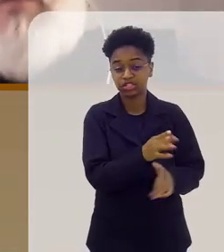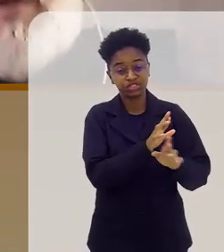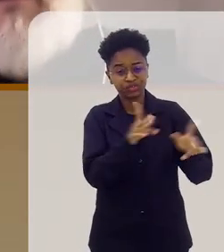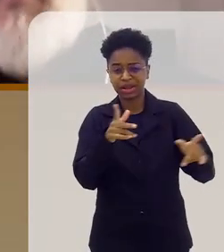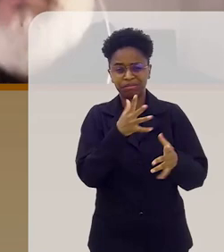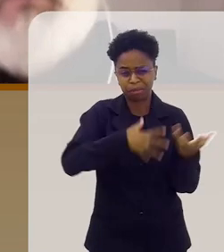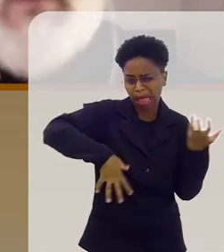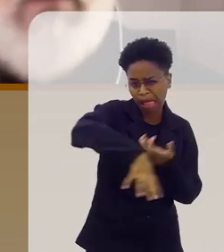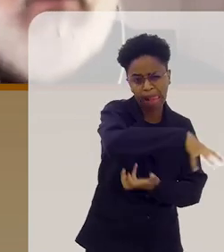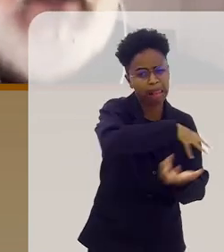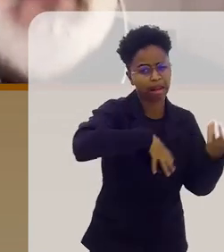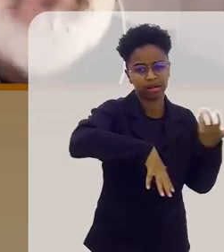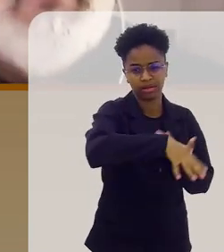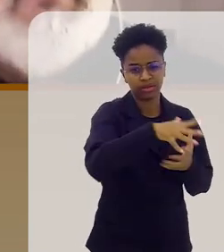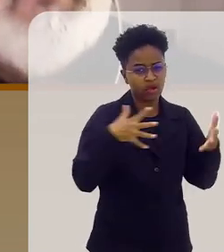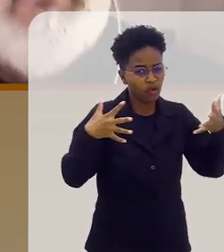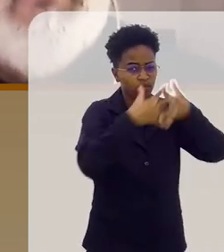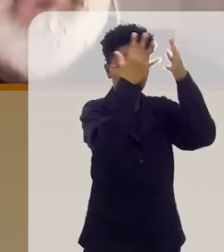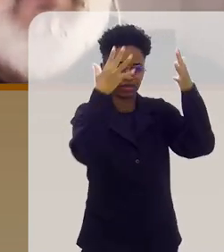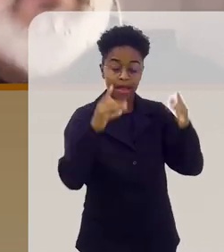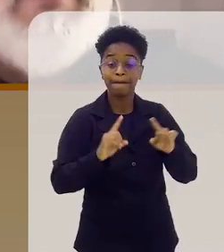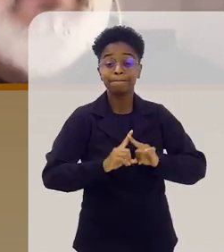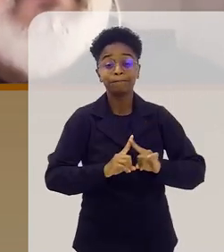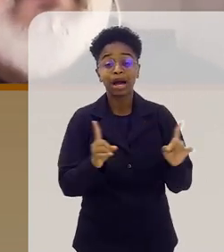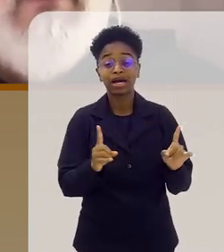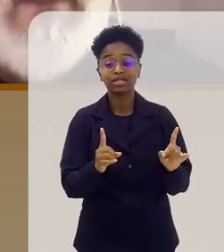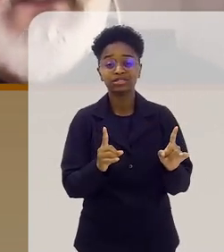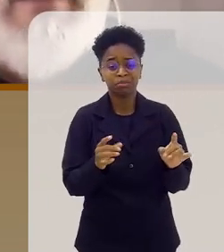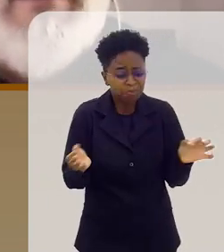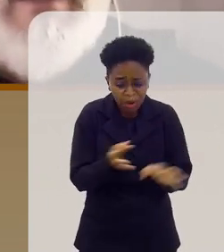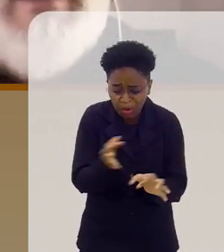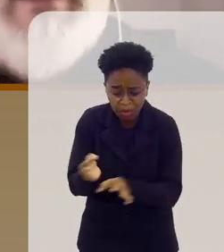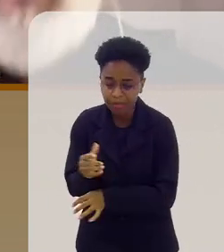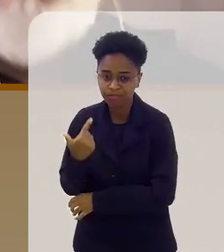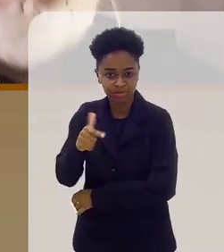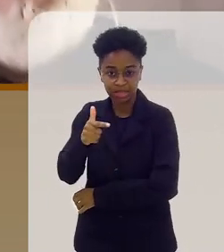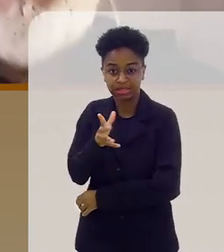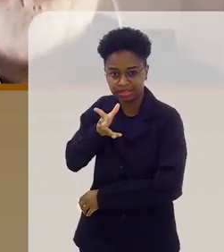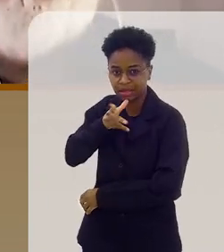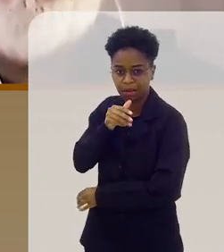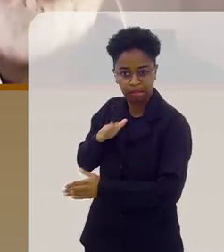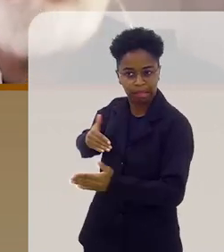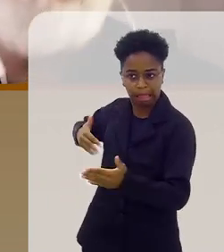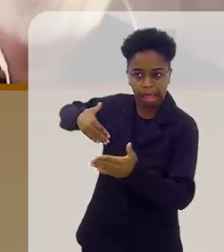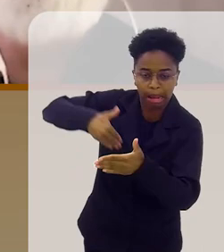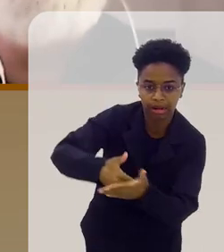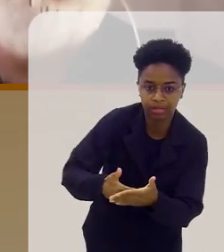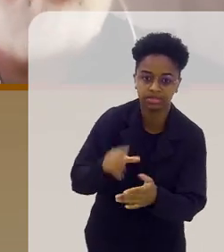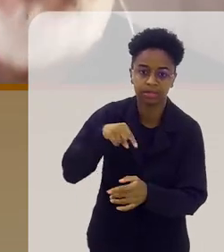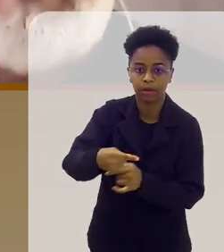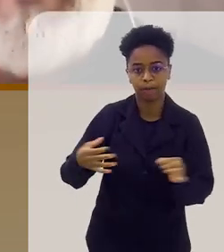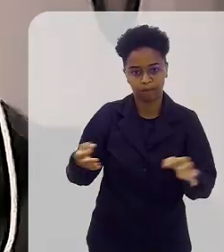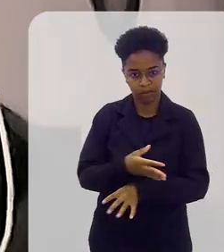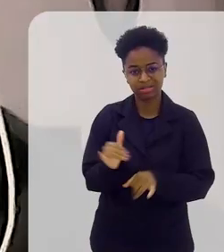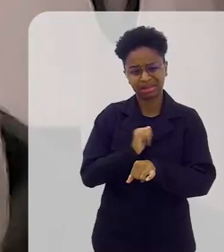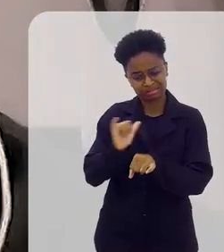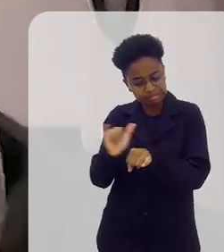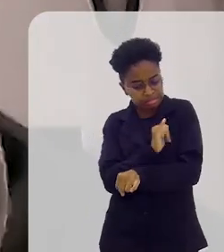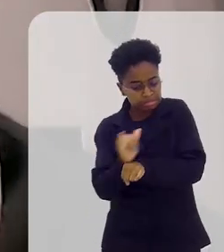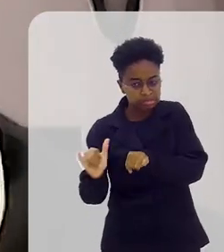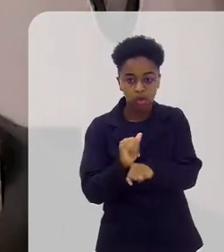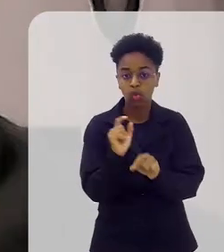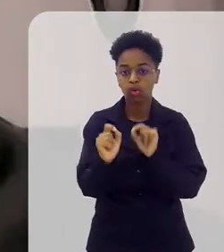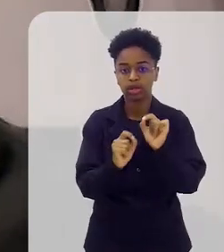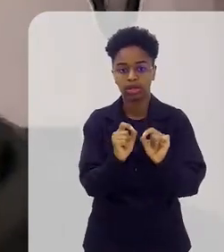ia tomando um caos. No bom sentido, tão grande que nunca ficava pronto. Então a gente tinha que criar estratégias para que